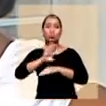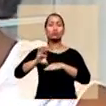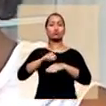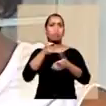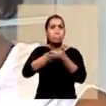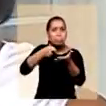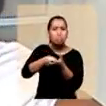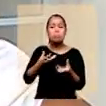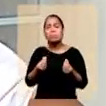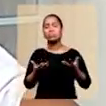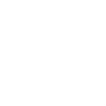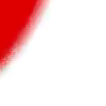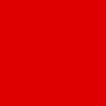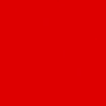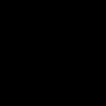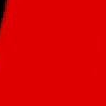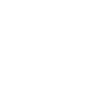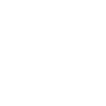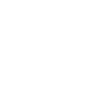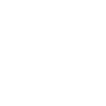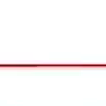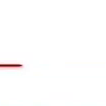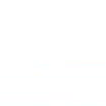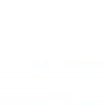muito, então tá difícil.